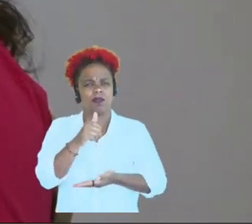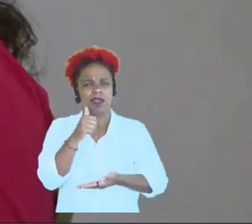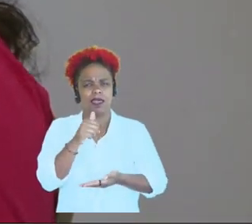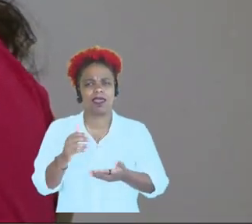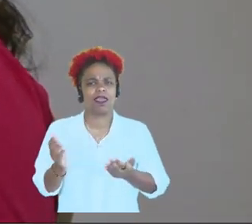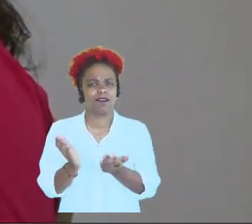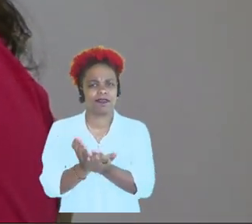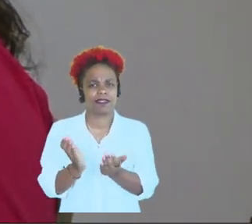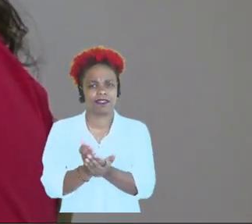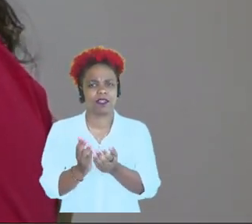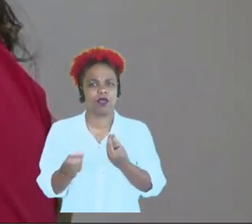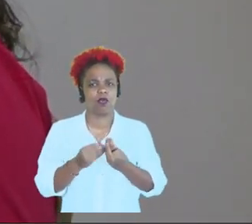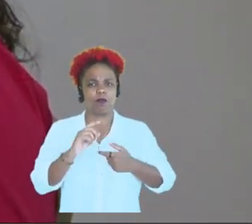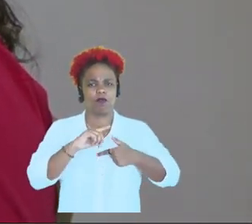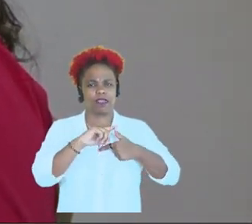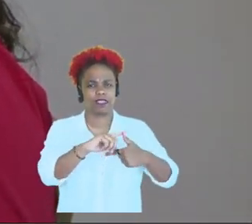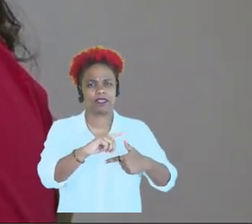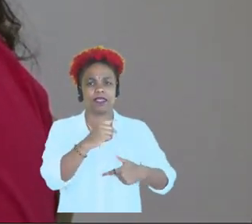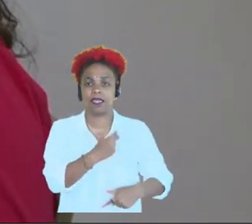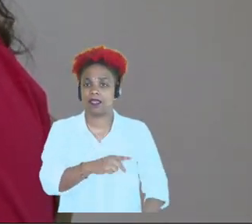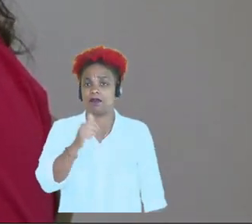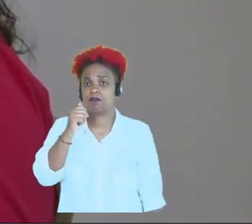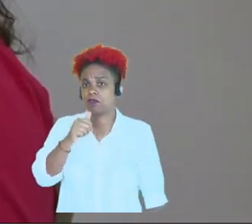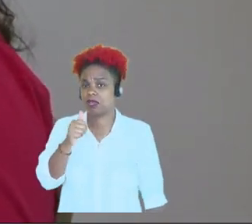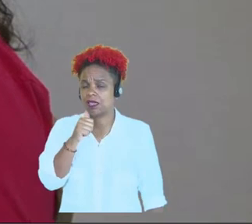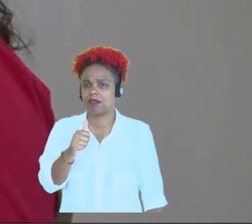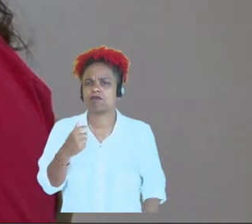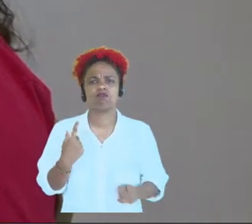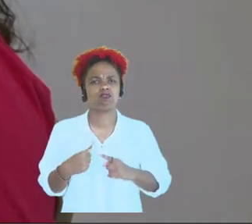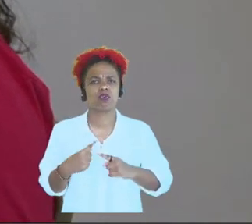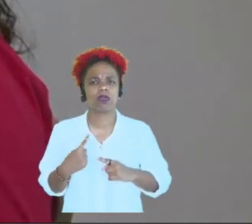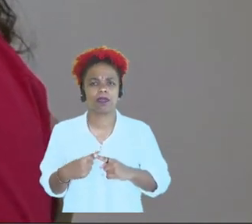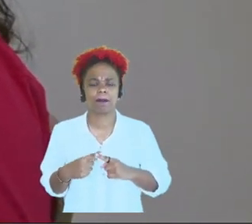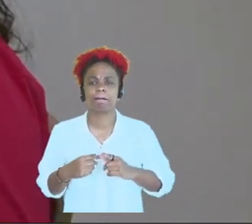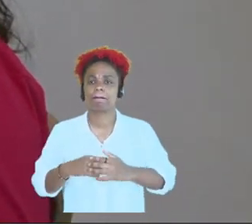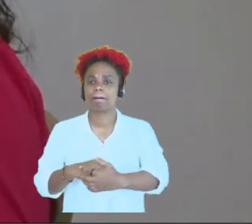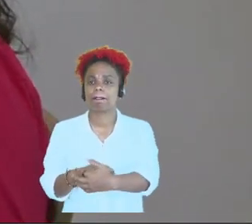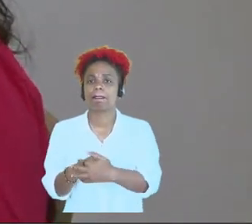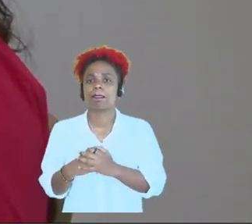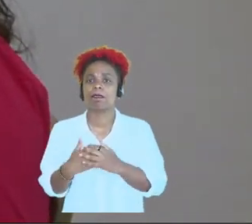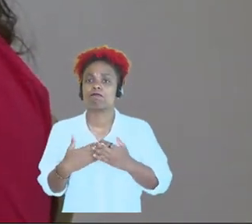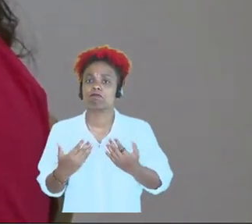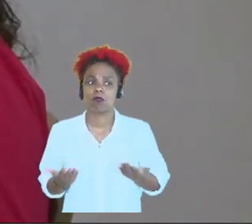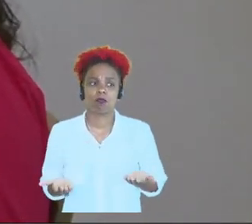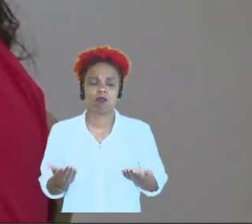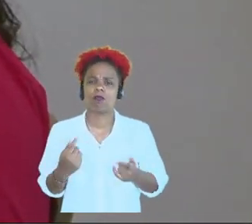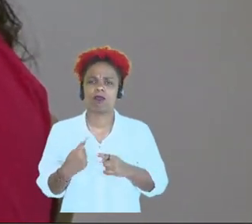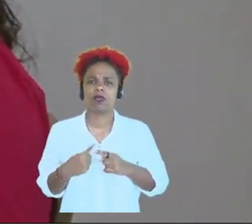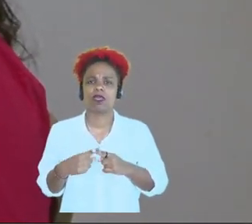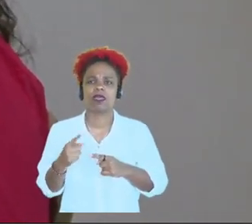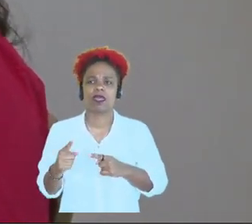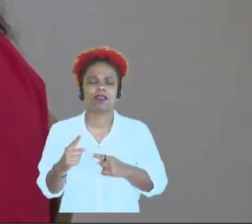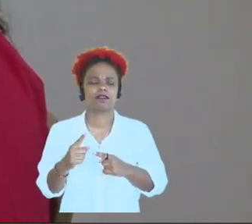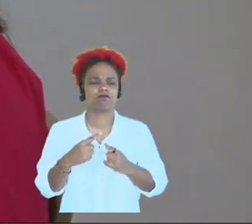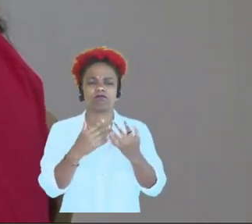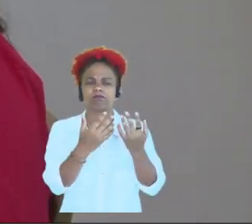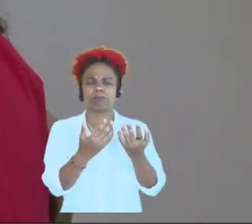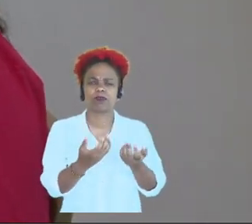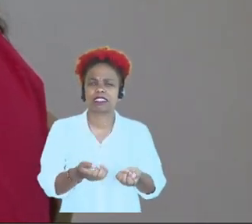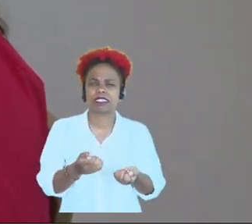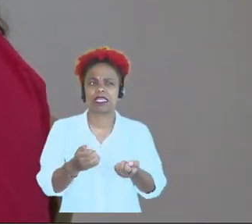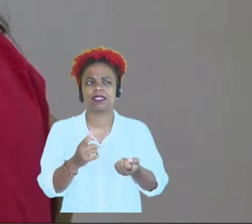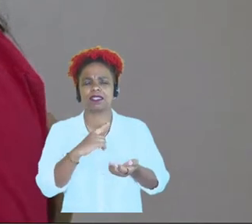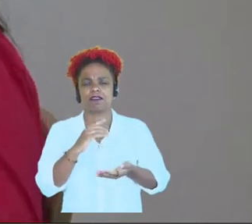que é o conservadorismo dessa mulher? Né? E por que esse conservadorismo não abraça... o bolsonarismo da forma como